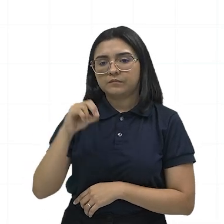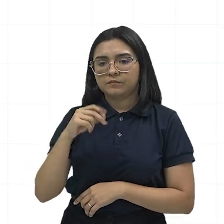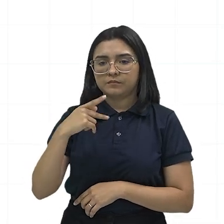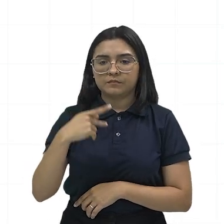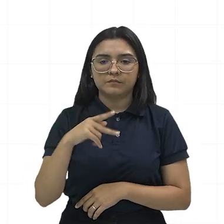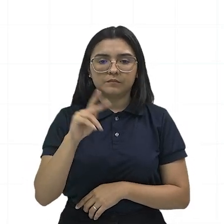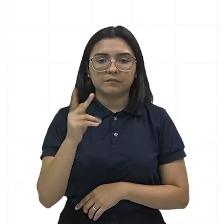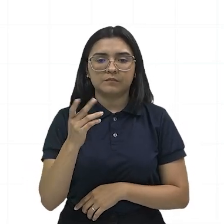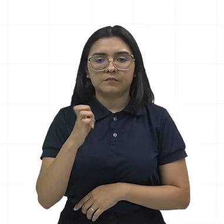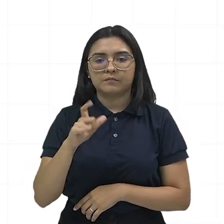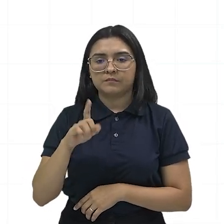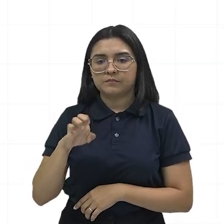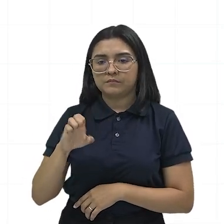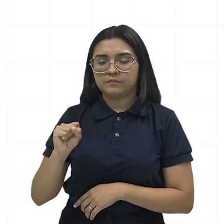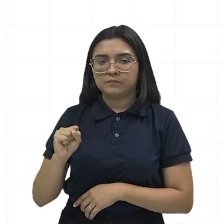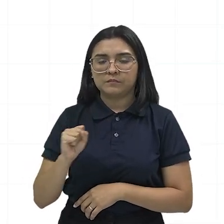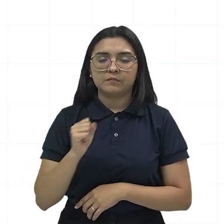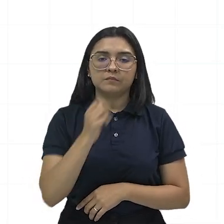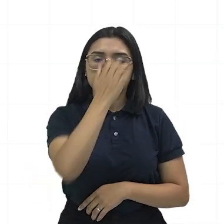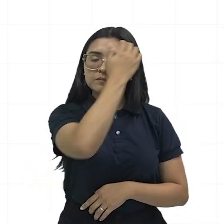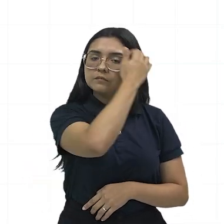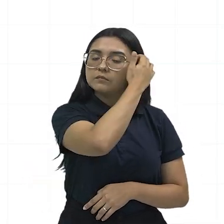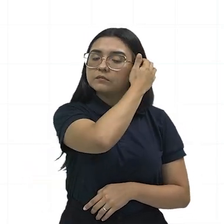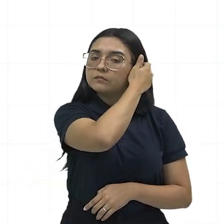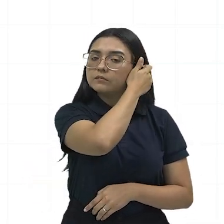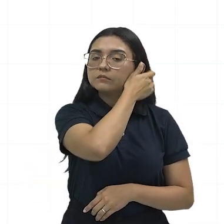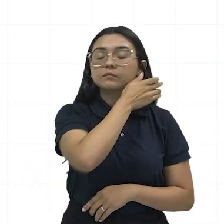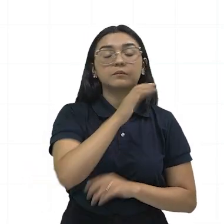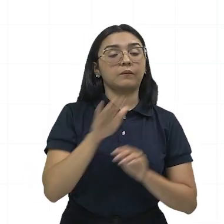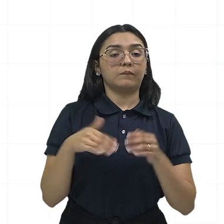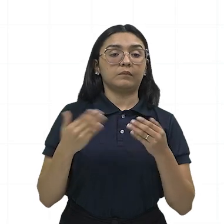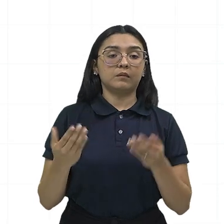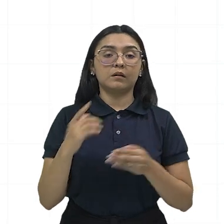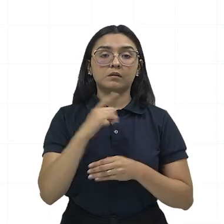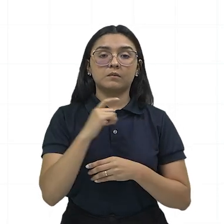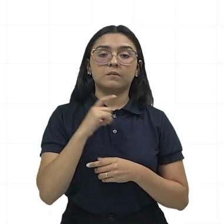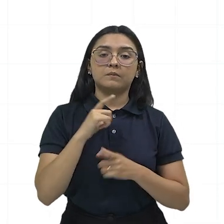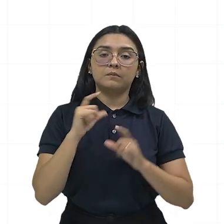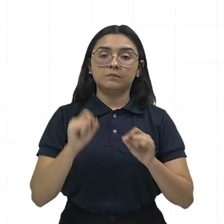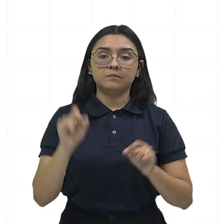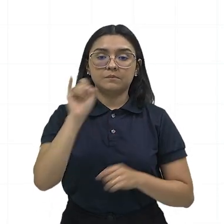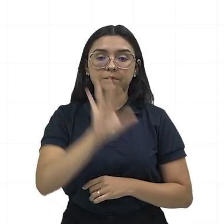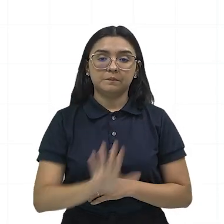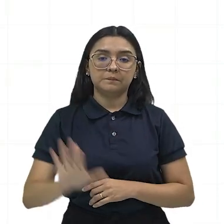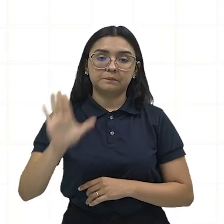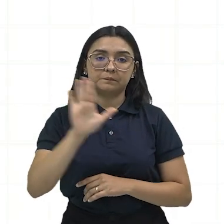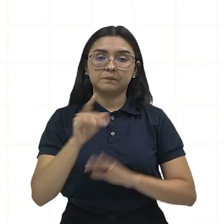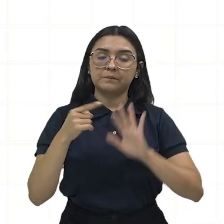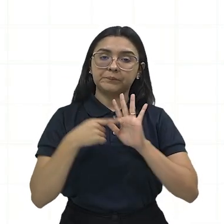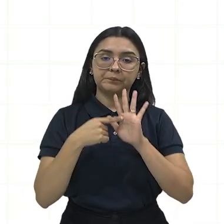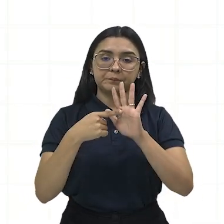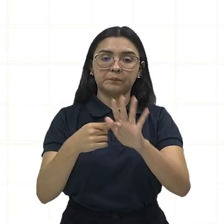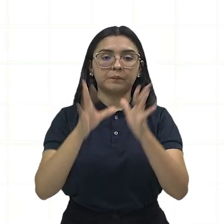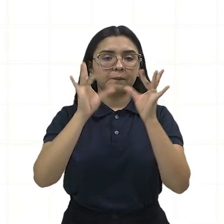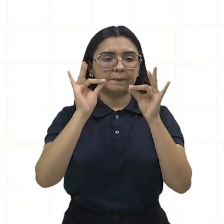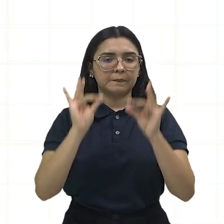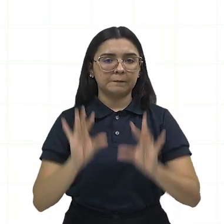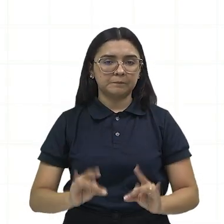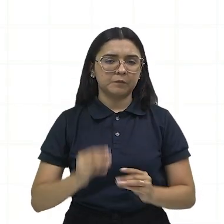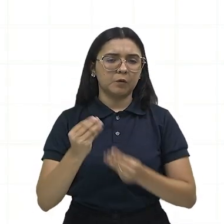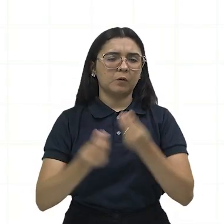nós temos um esquema onde a gente consegue identificar melhor como é que